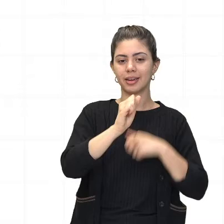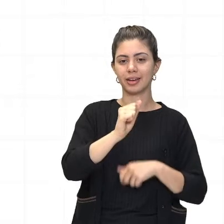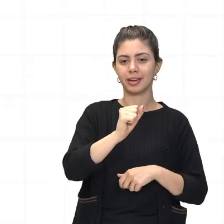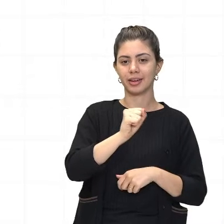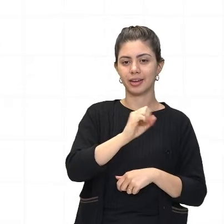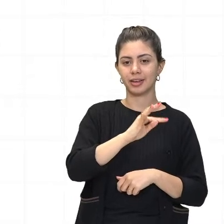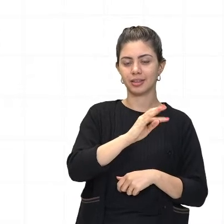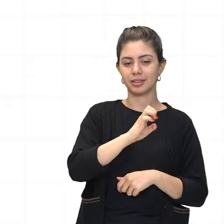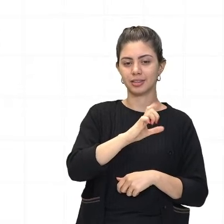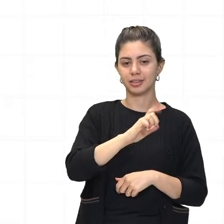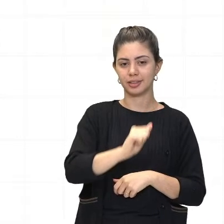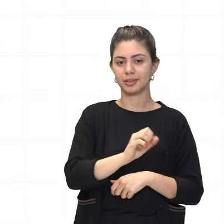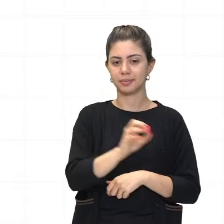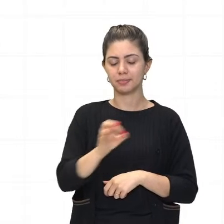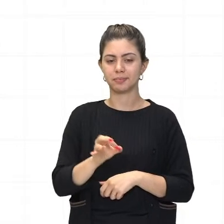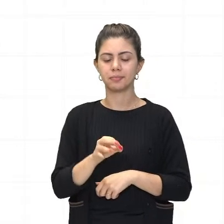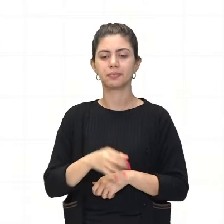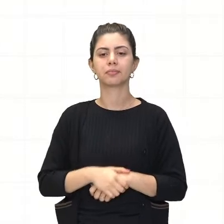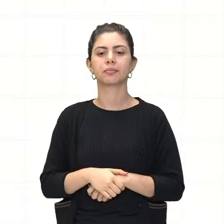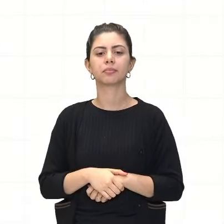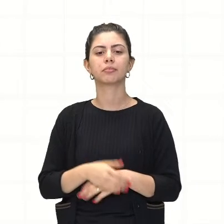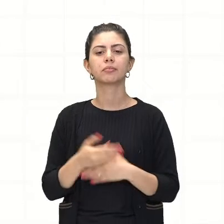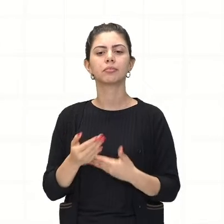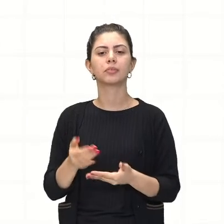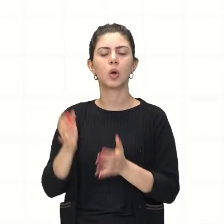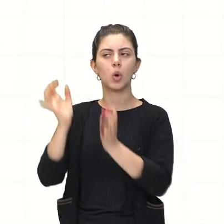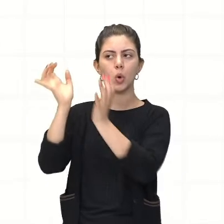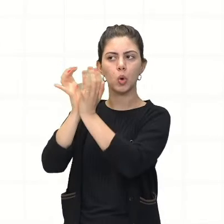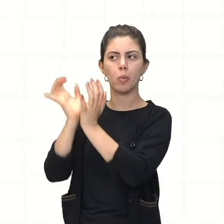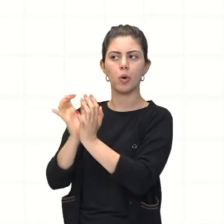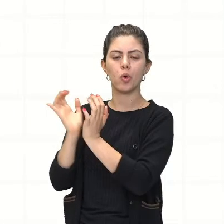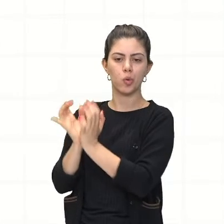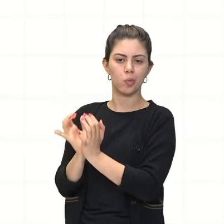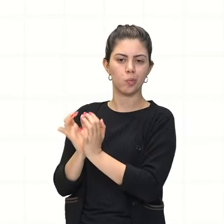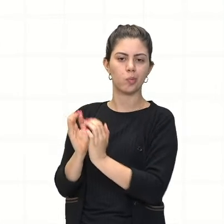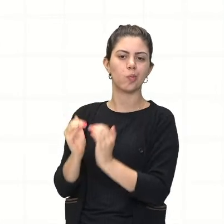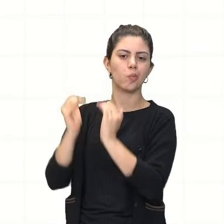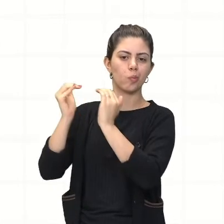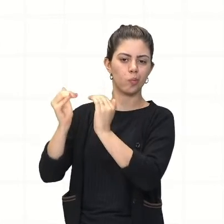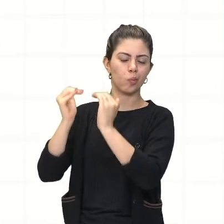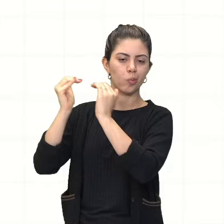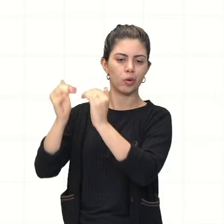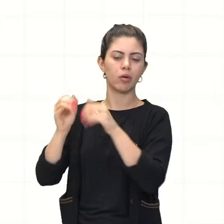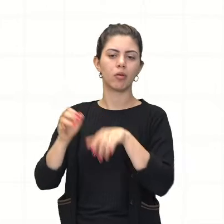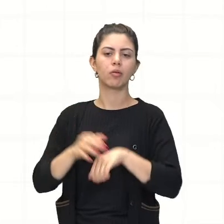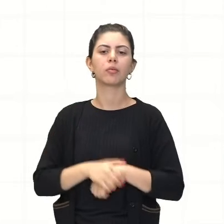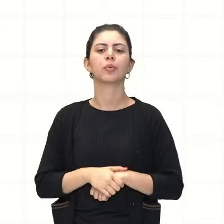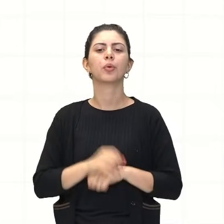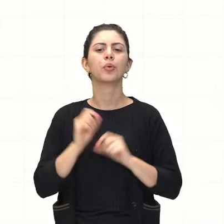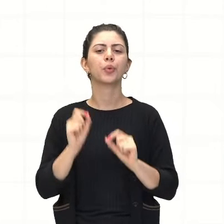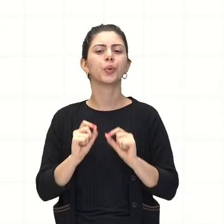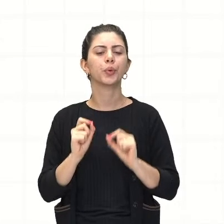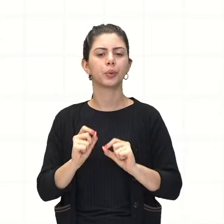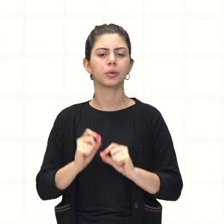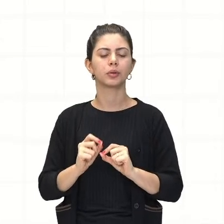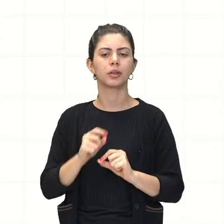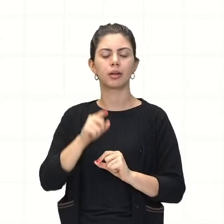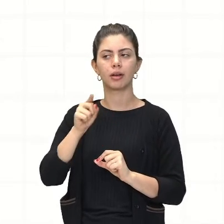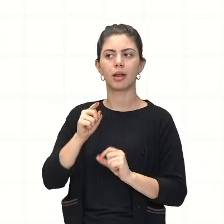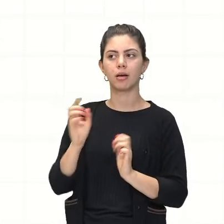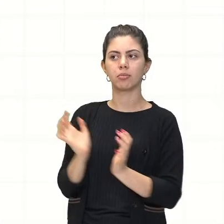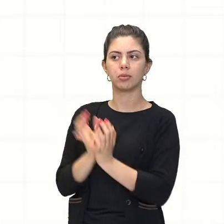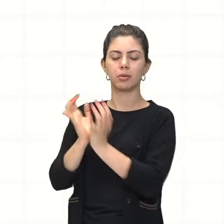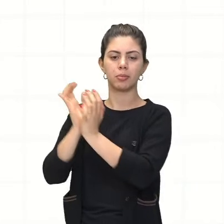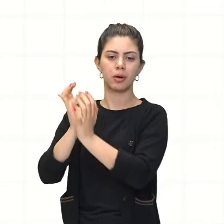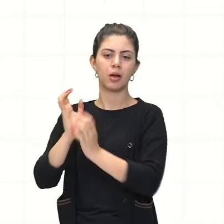Leão e Castela. Então, a nobreza, parte da nobreza, parte da burguesia